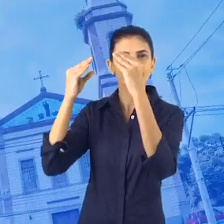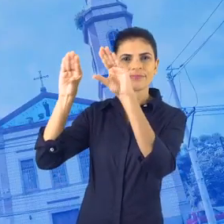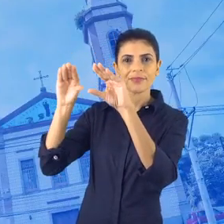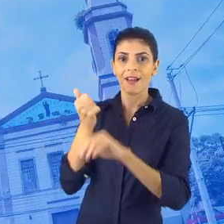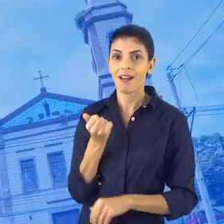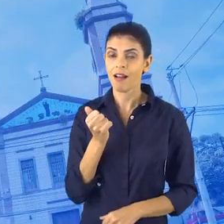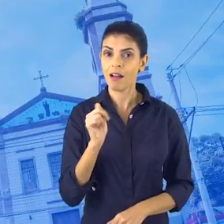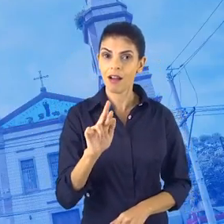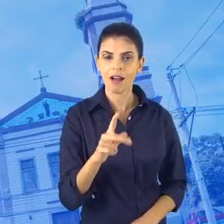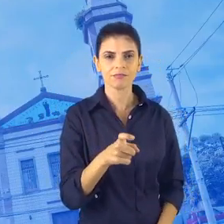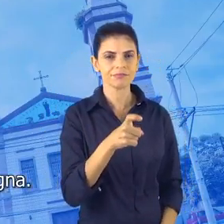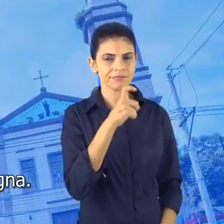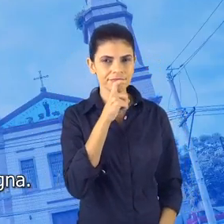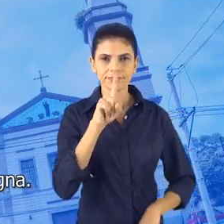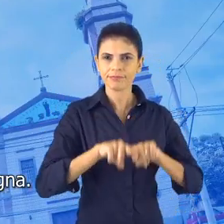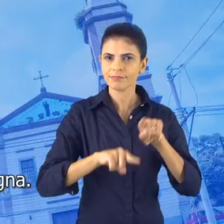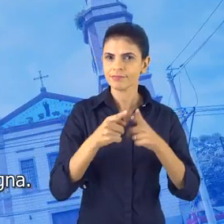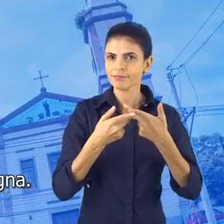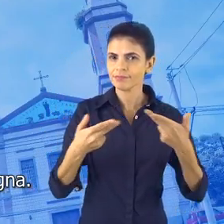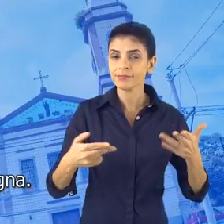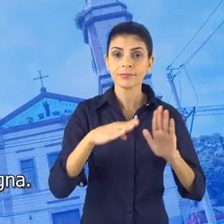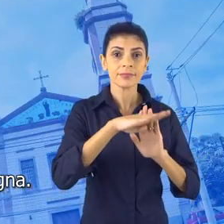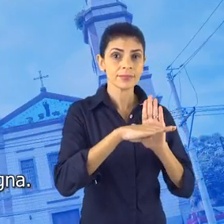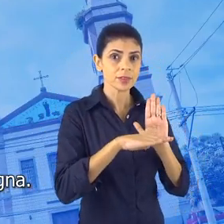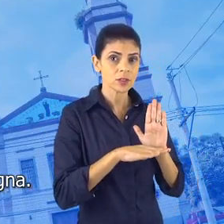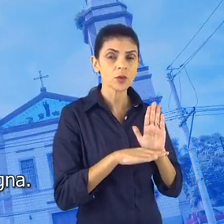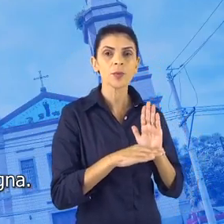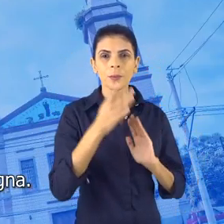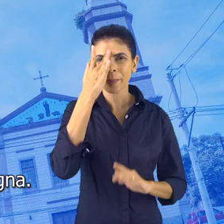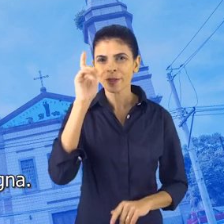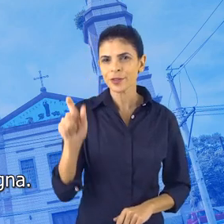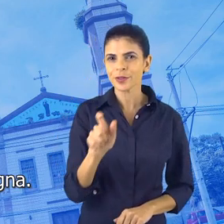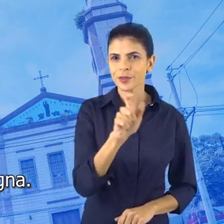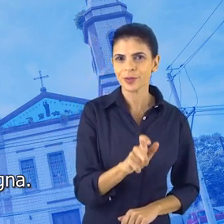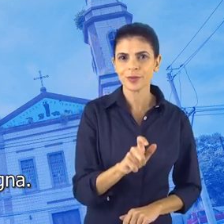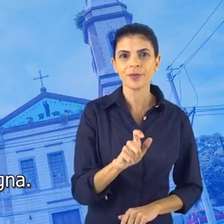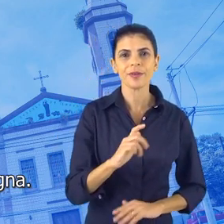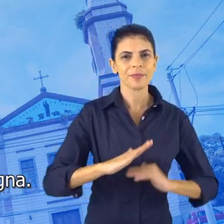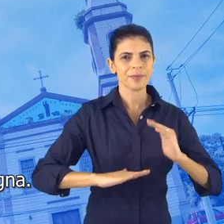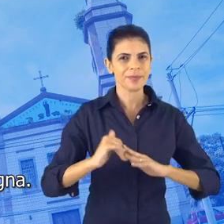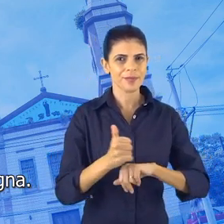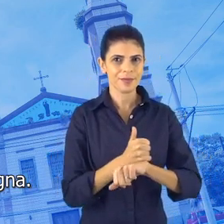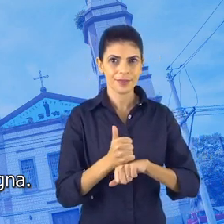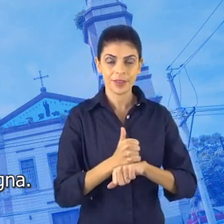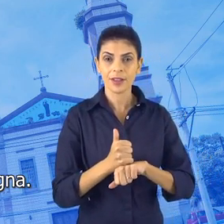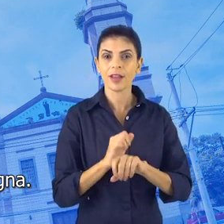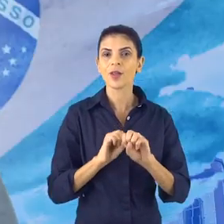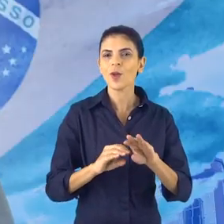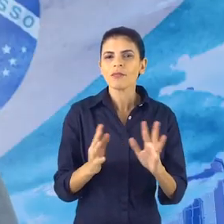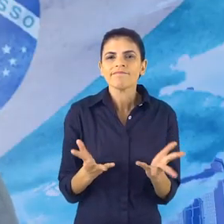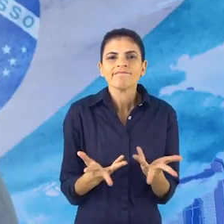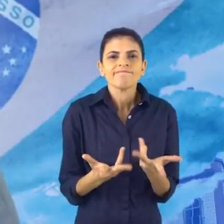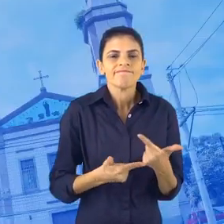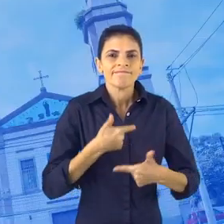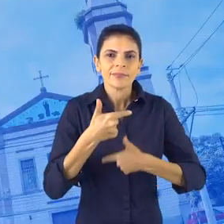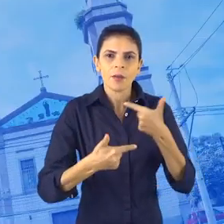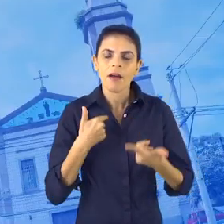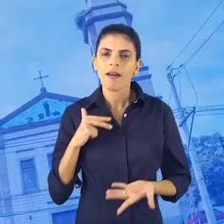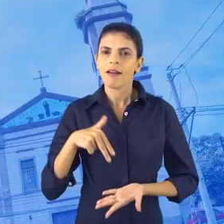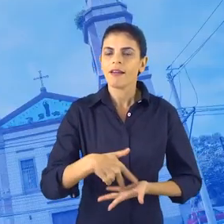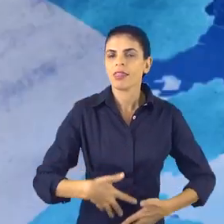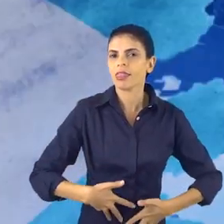ar-condicionado, equipamentos, utensílios para o profissional da educação trabalharem de forma digna para que eles tenham